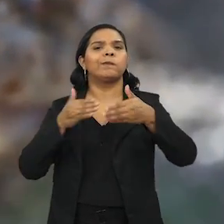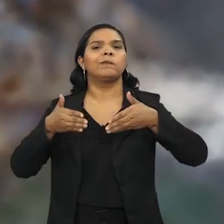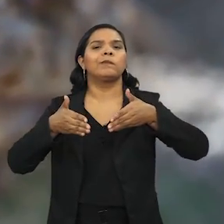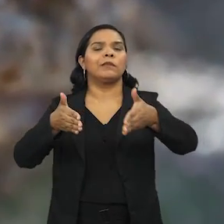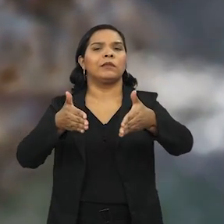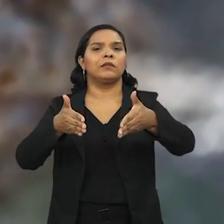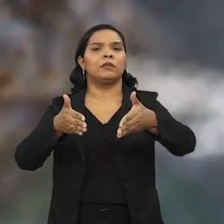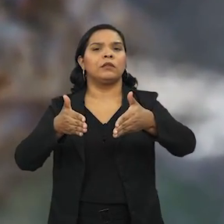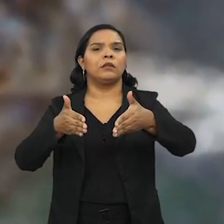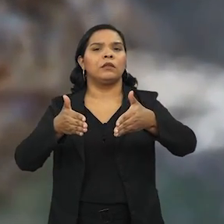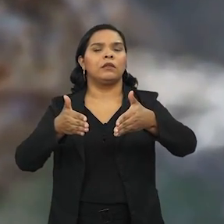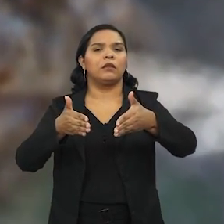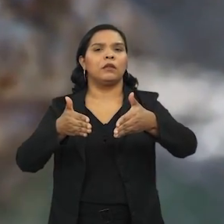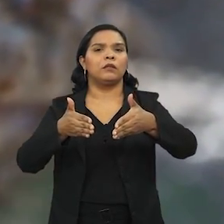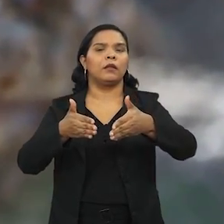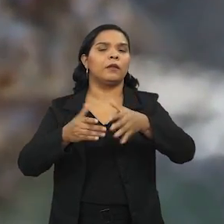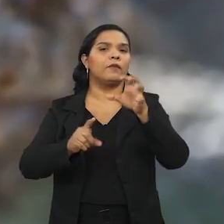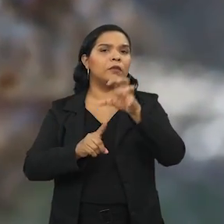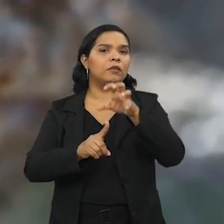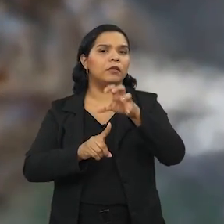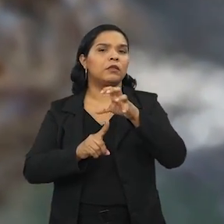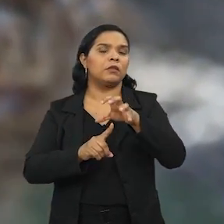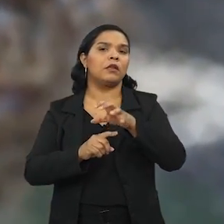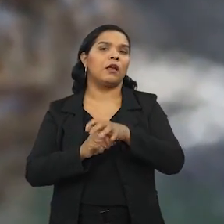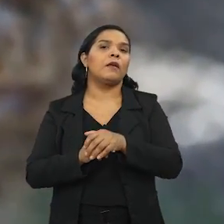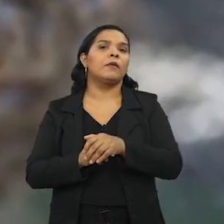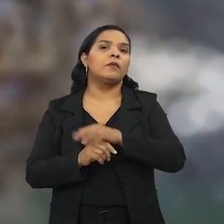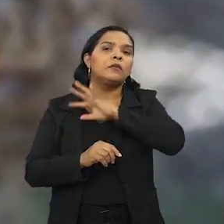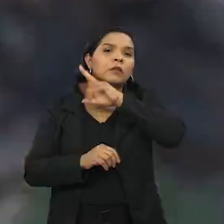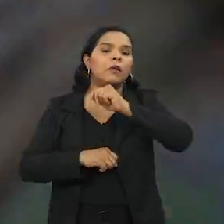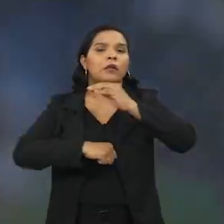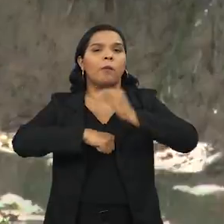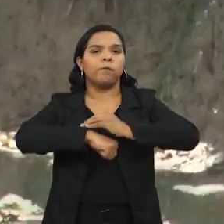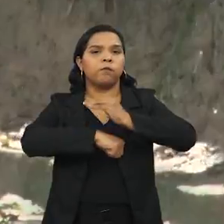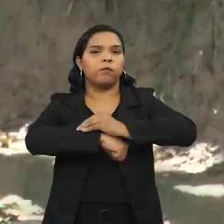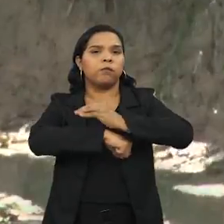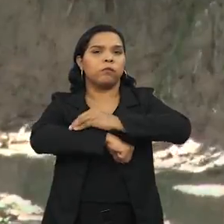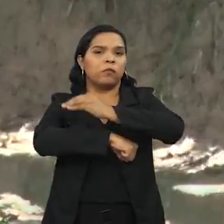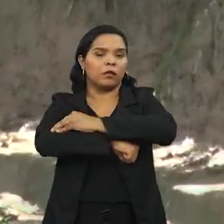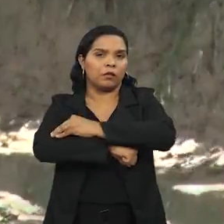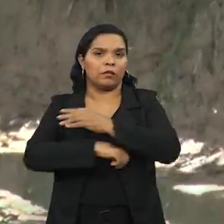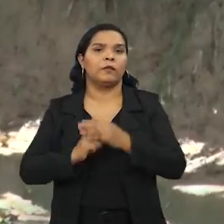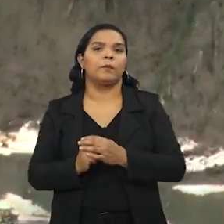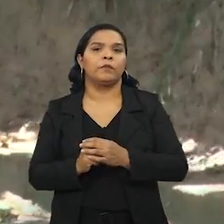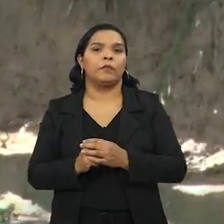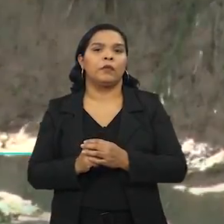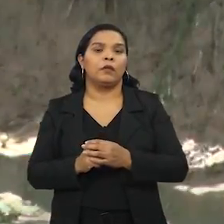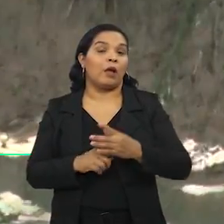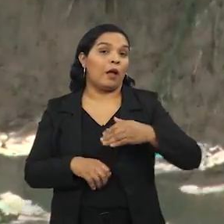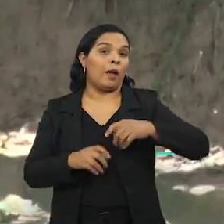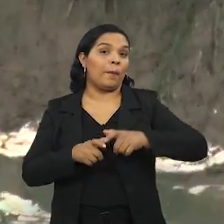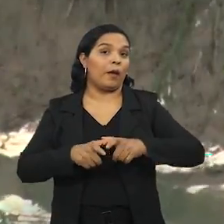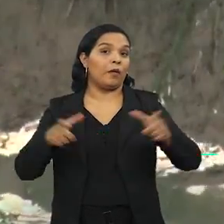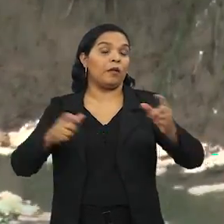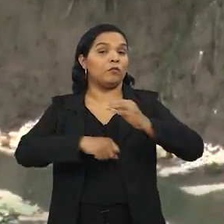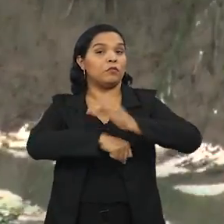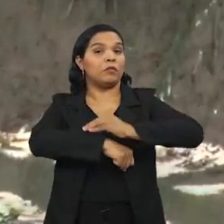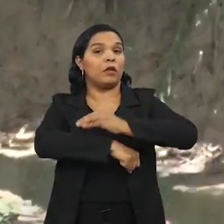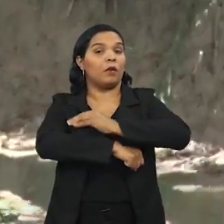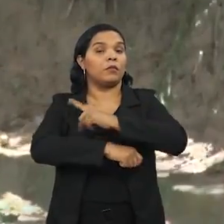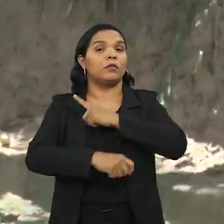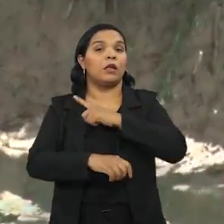dos anuros, que são espécies de anfíbios, a exemplo de sapos. Como a maioria dos anuros, ela tem uma